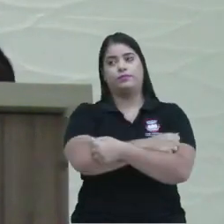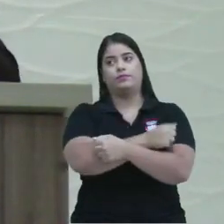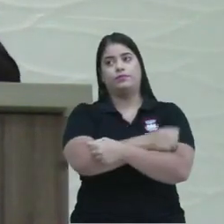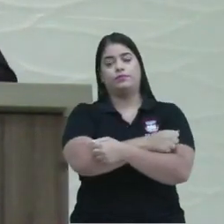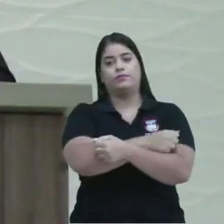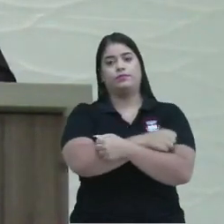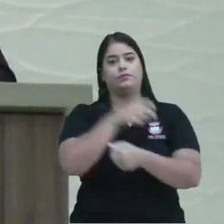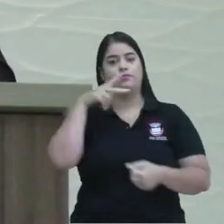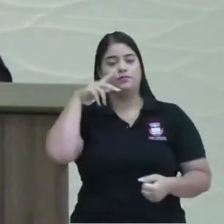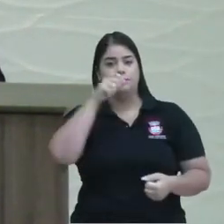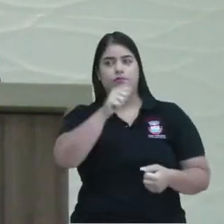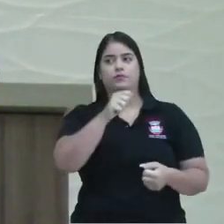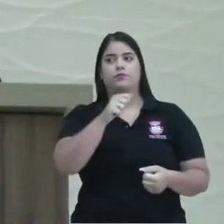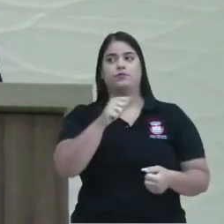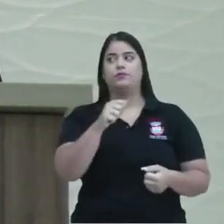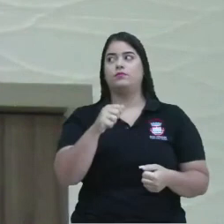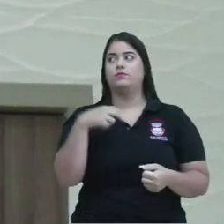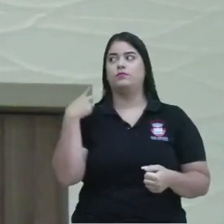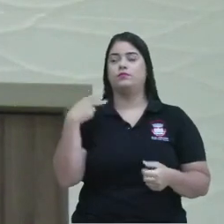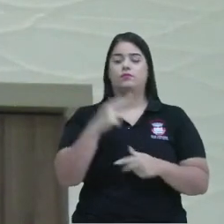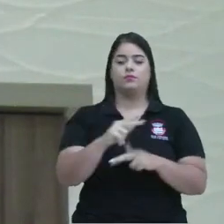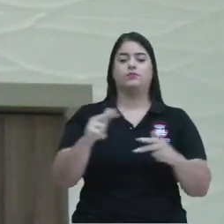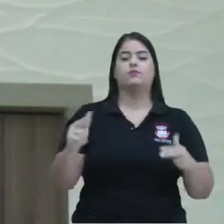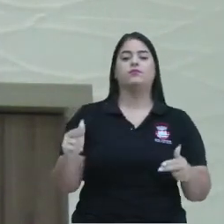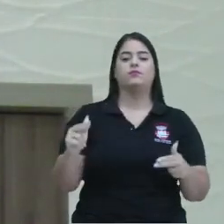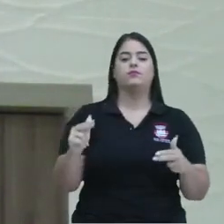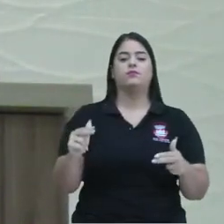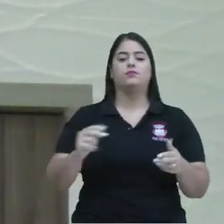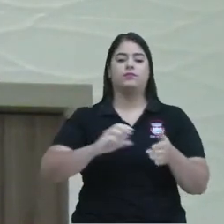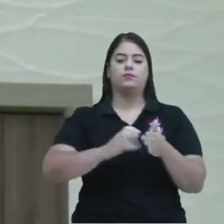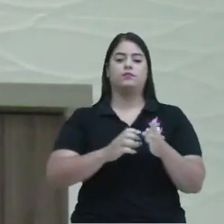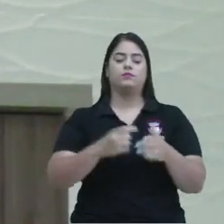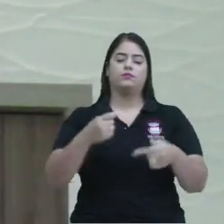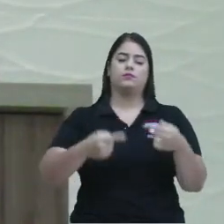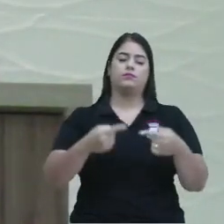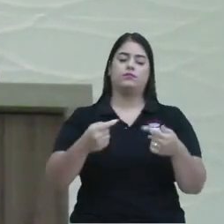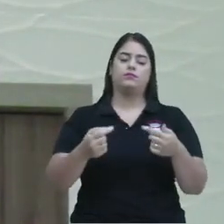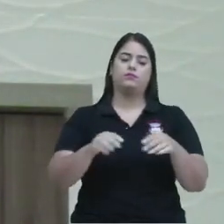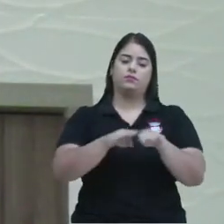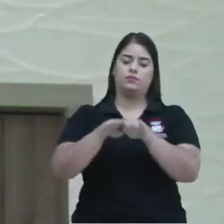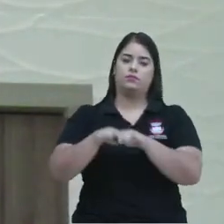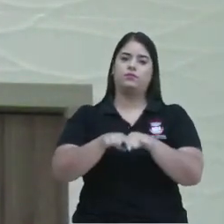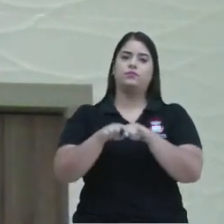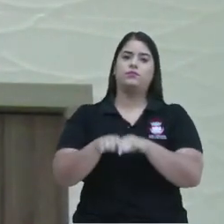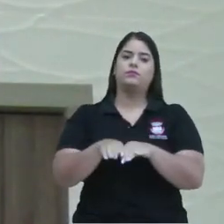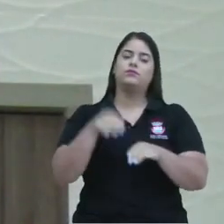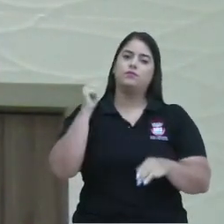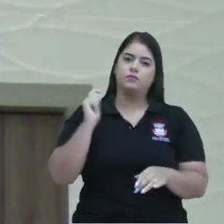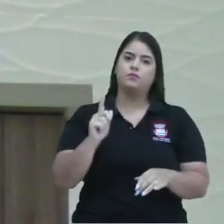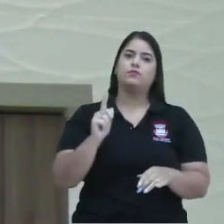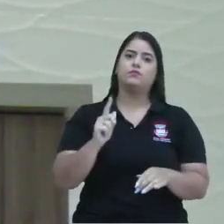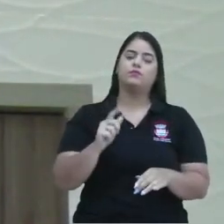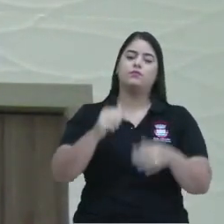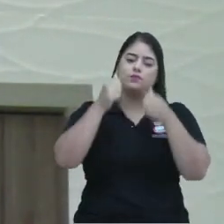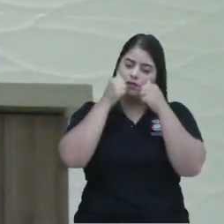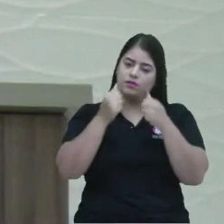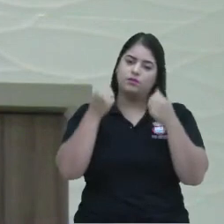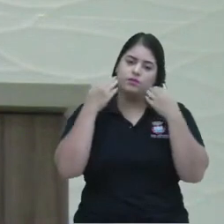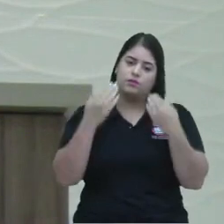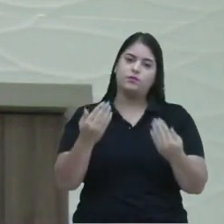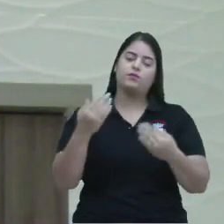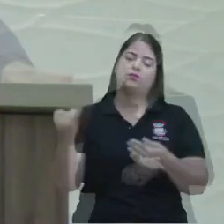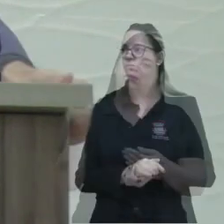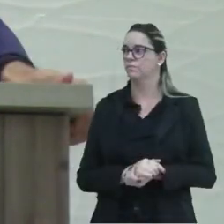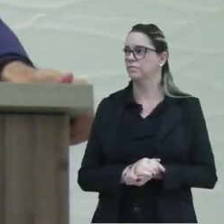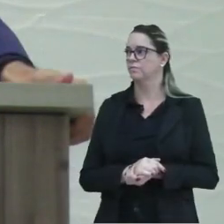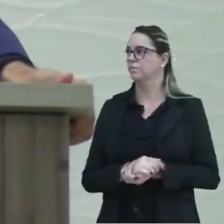conto com os vereadores de nossa base para que a gente ganhe, que aprove essa indicação e que tenha essa audiência pública tão necessária para o